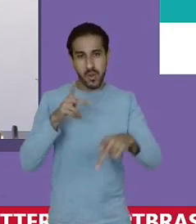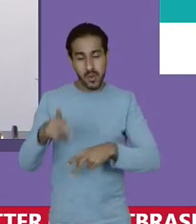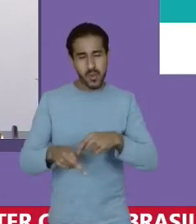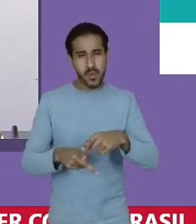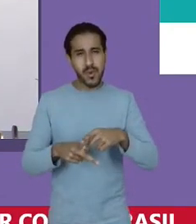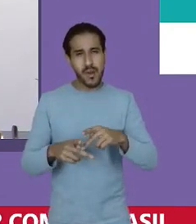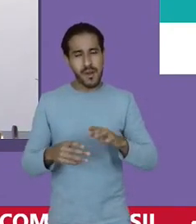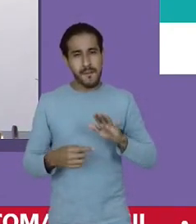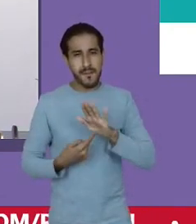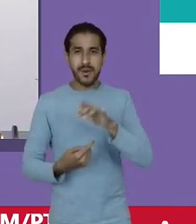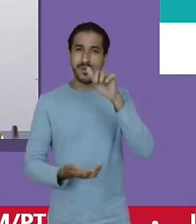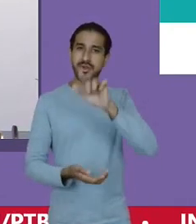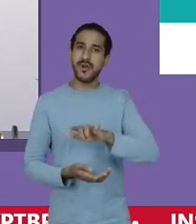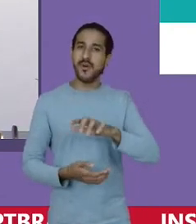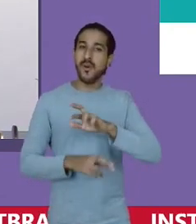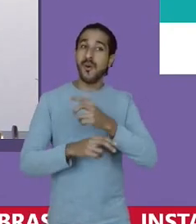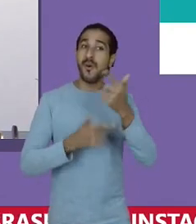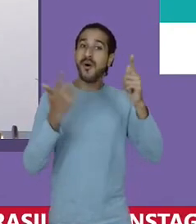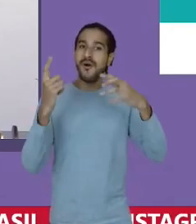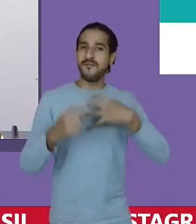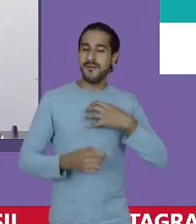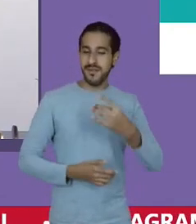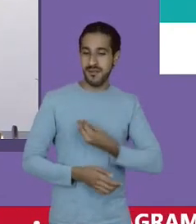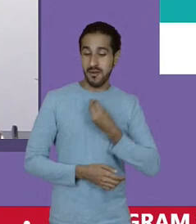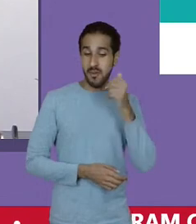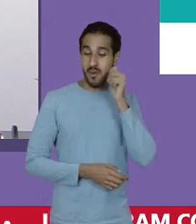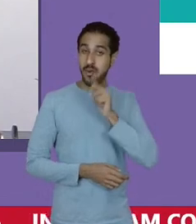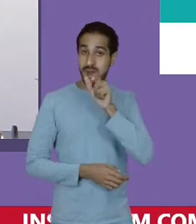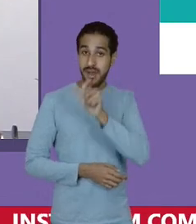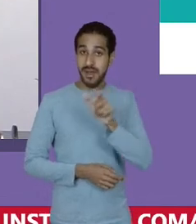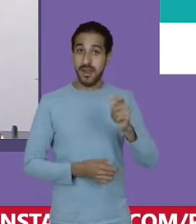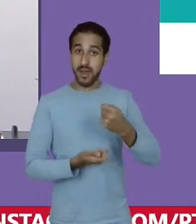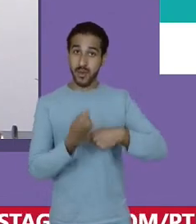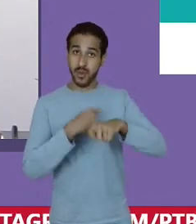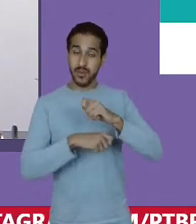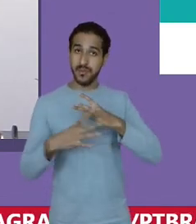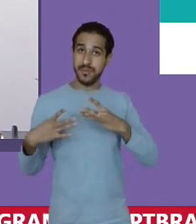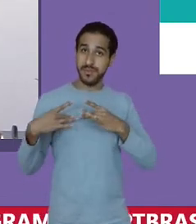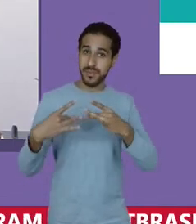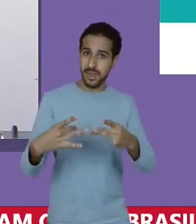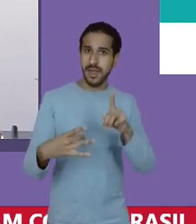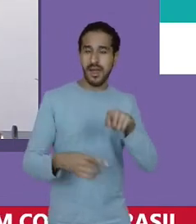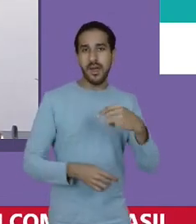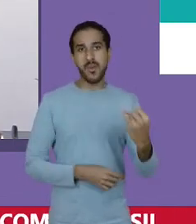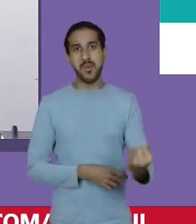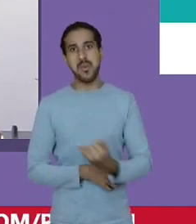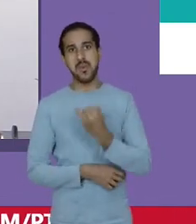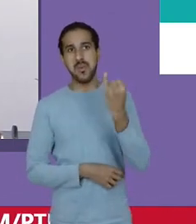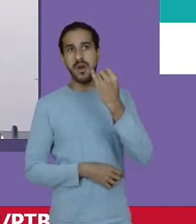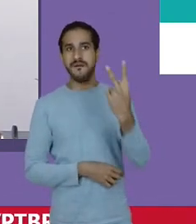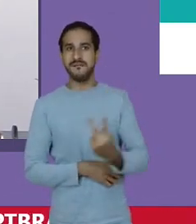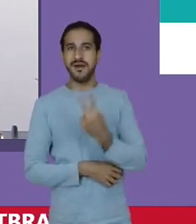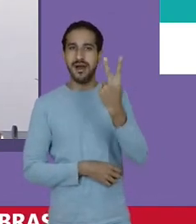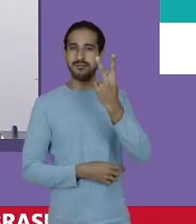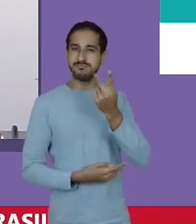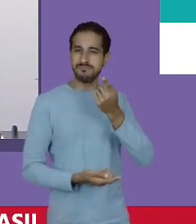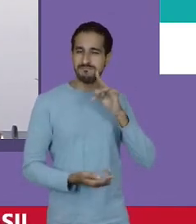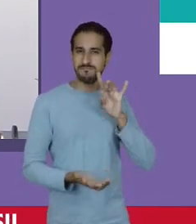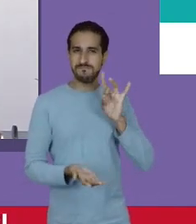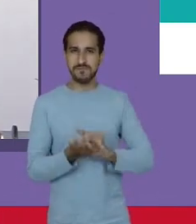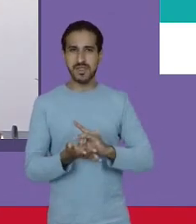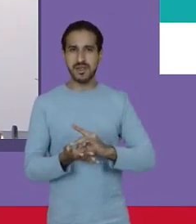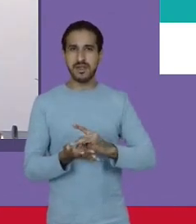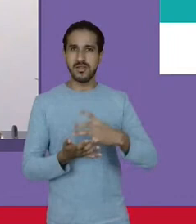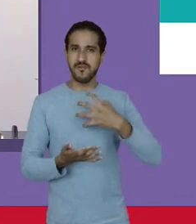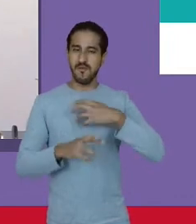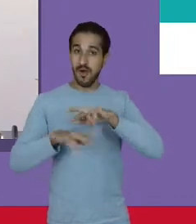e que reafirmam modos de vida, né? Mulheres na economia solidária têm sido fundamentais nessa reafirmação de modos